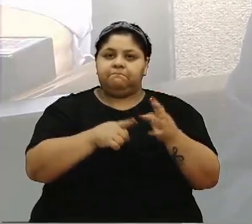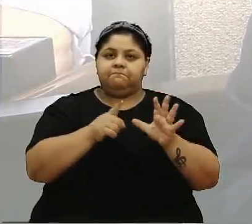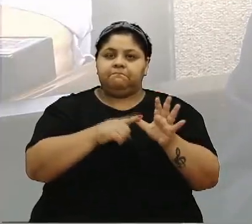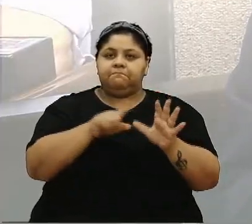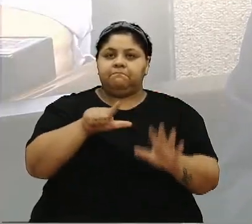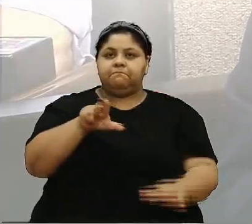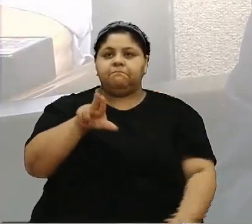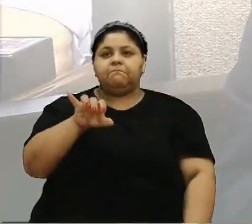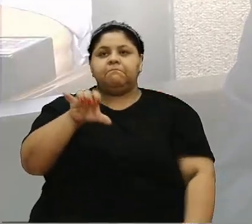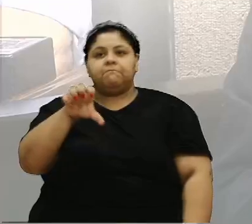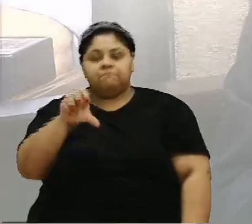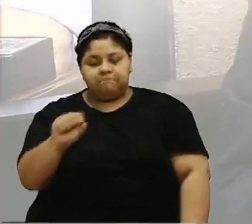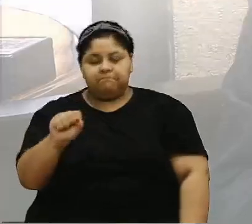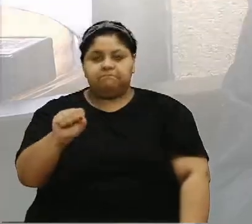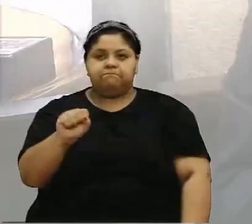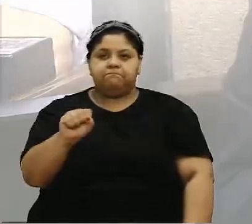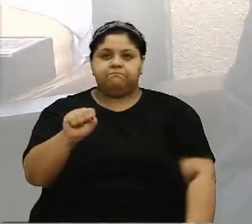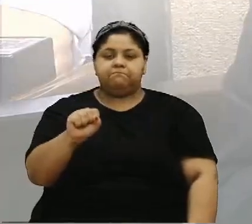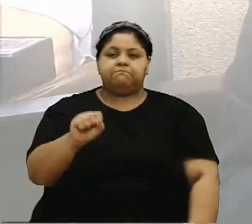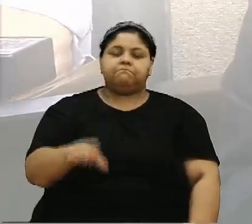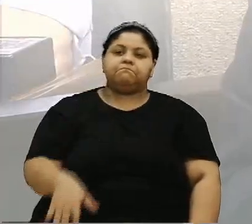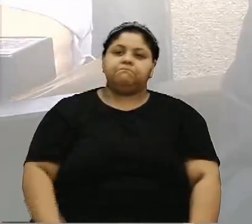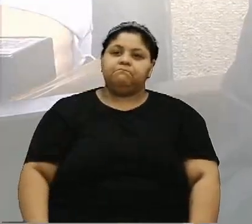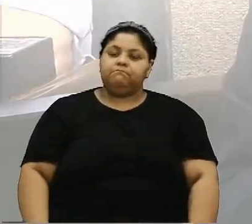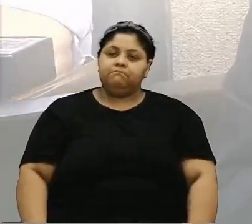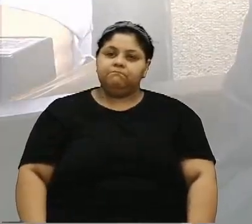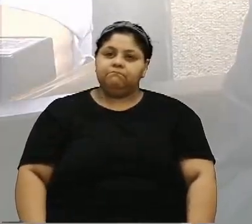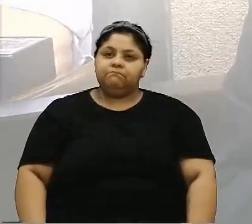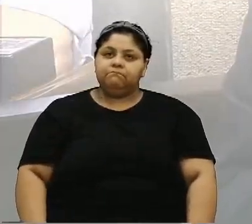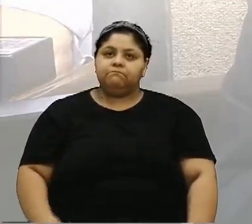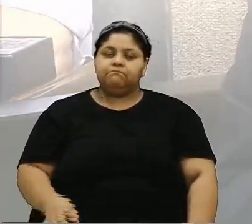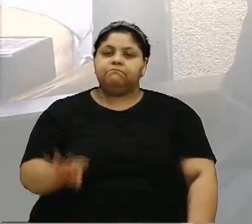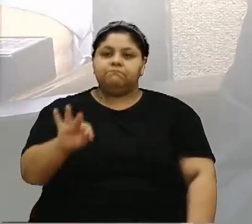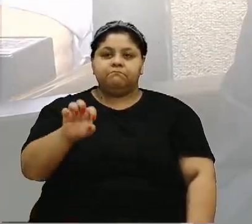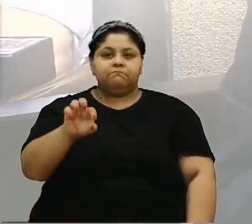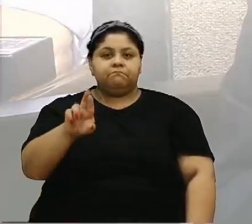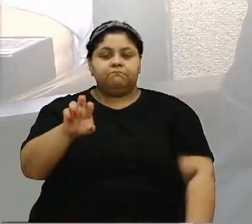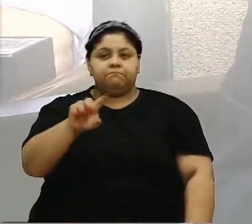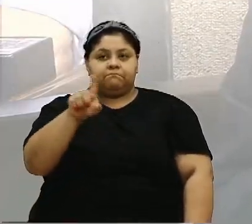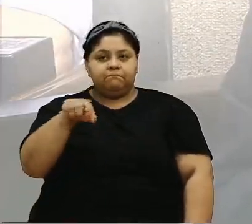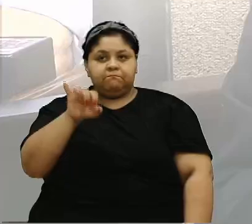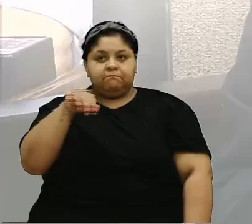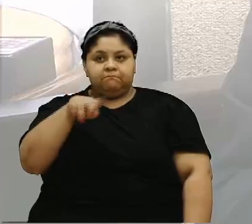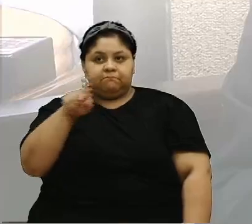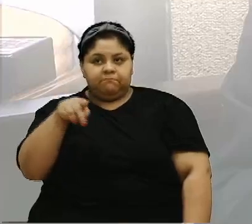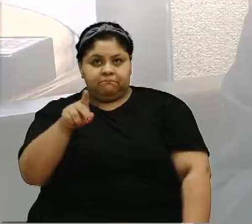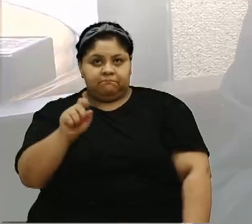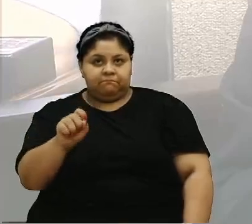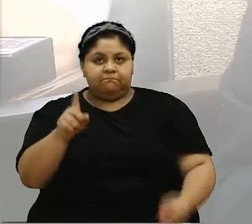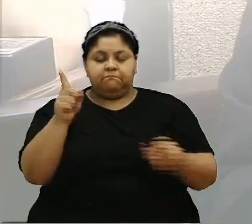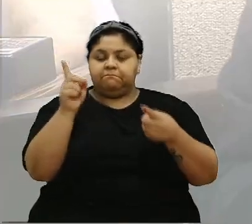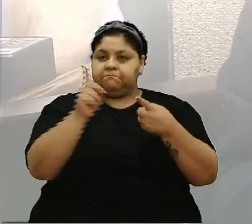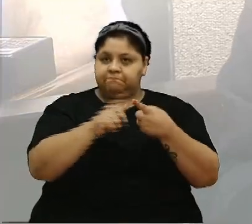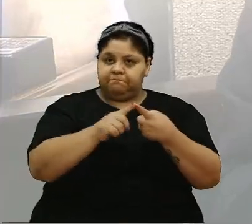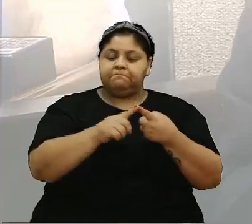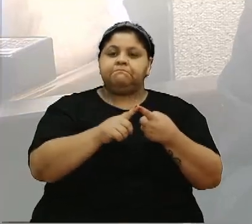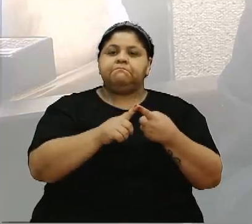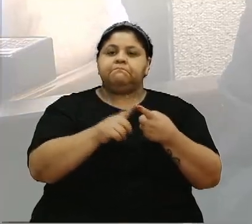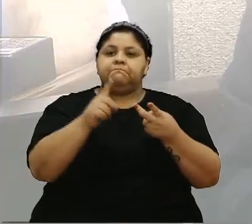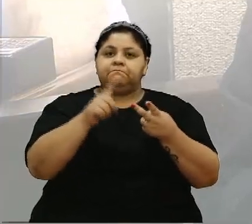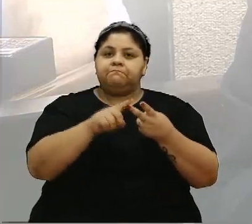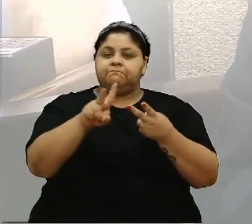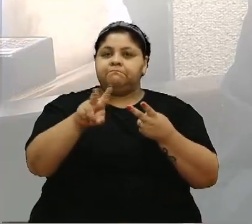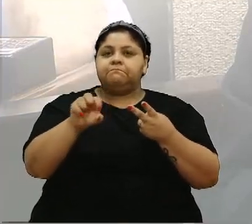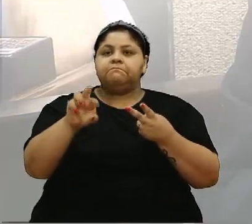Luiz Carlos Juncker, enfermeiro; Terezinha Juncker de Quadros, microempresária; e